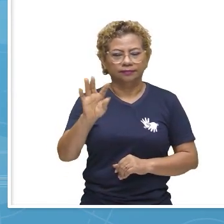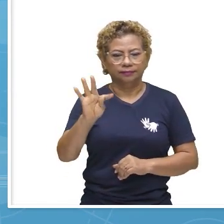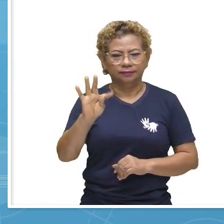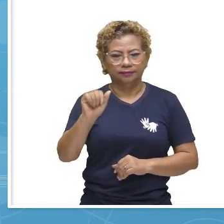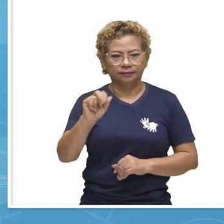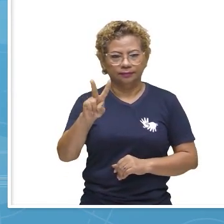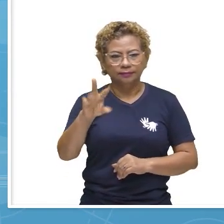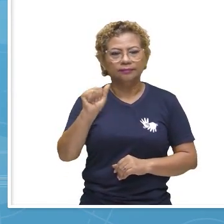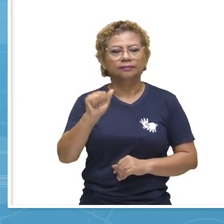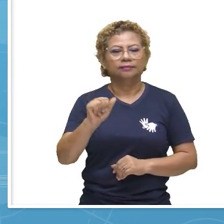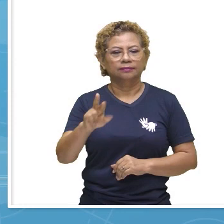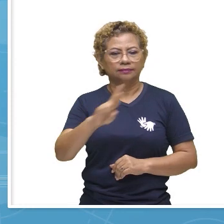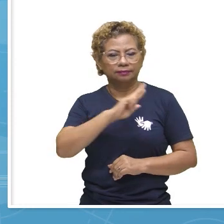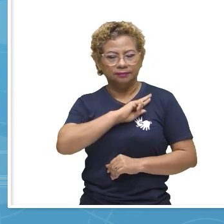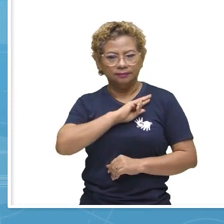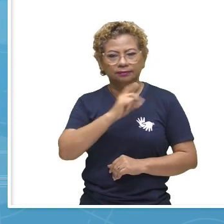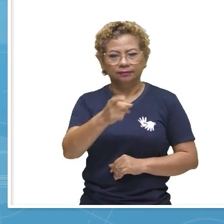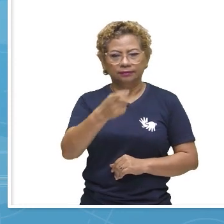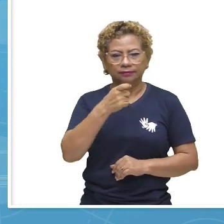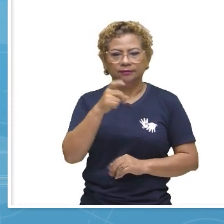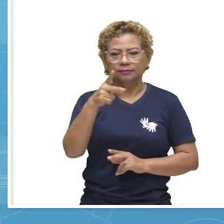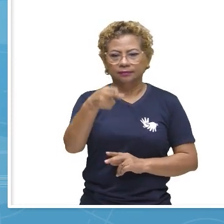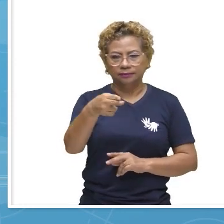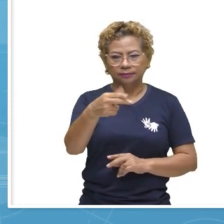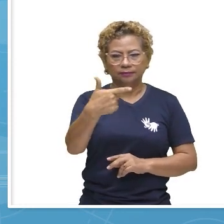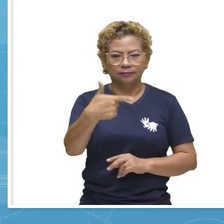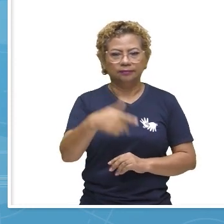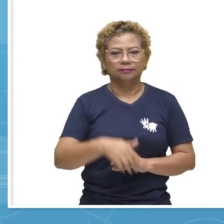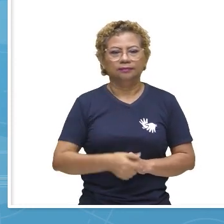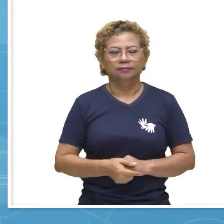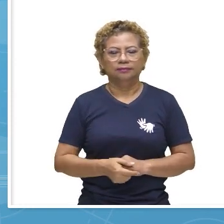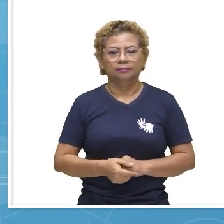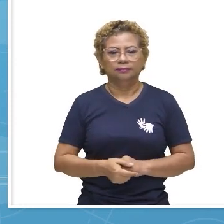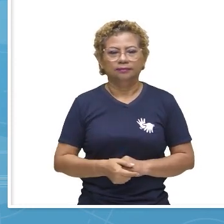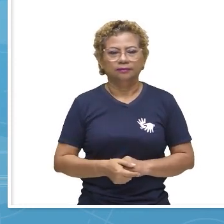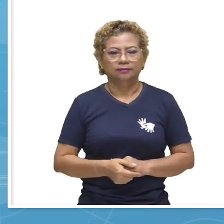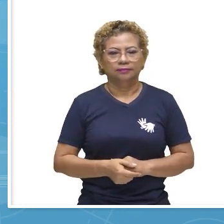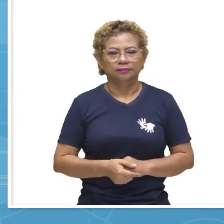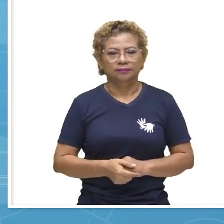Gustavo falando que também na questão 1 o x é igual a 2.